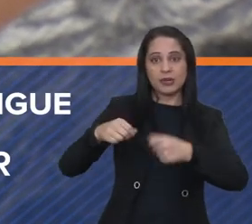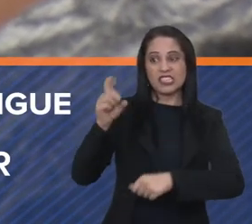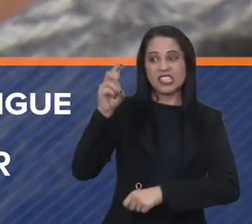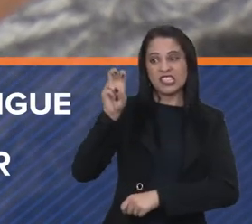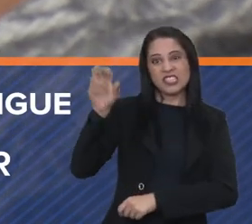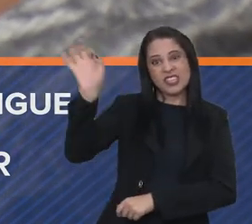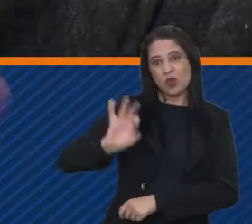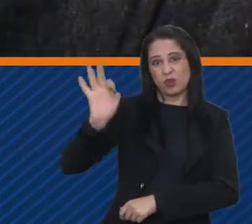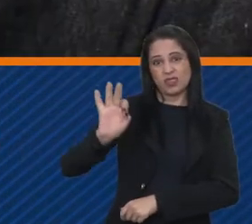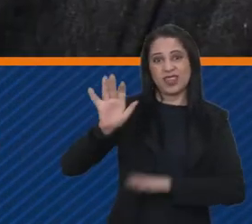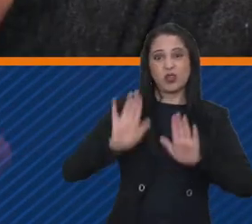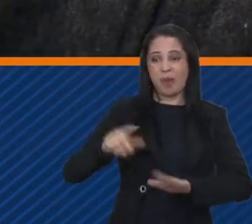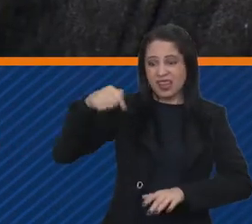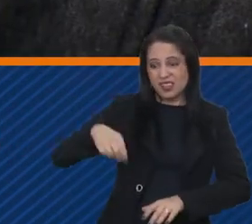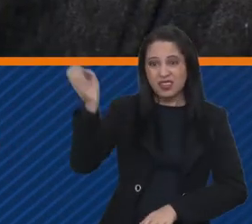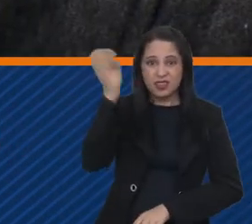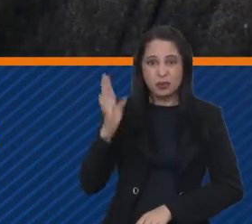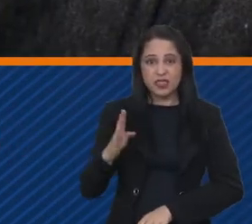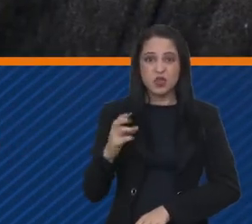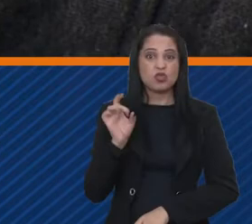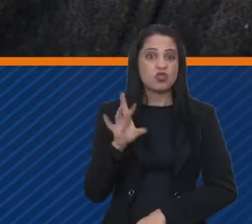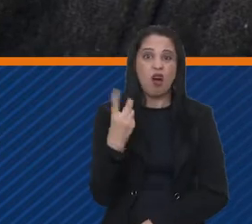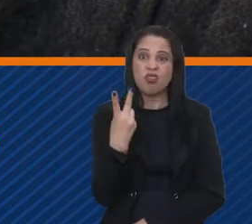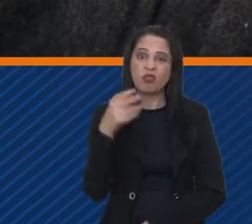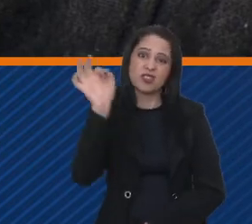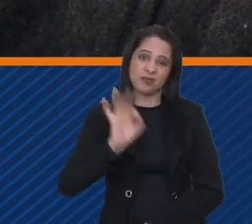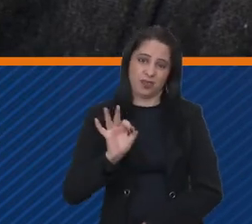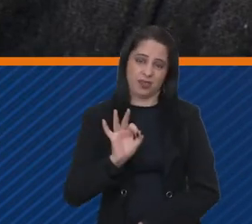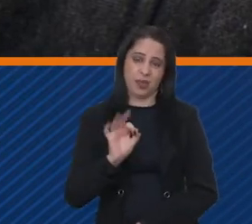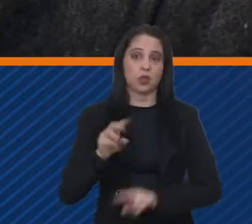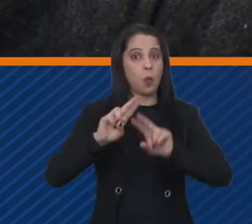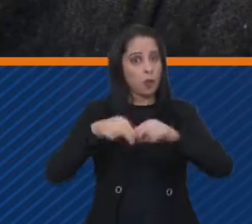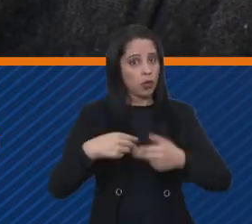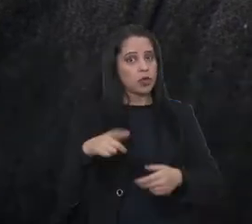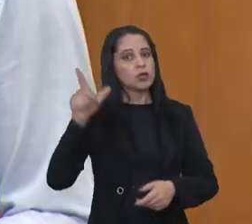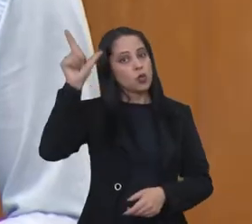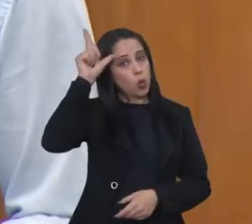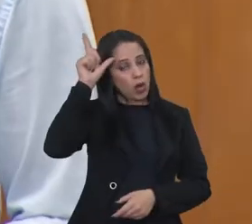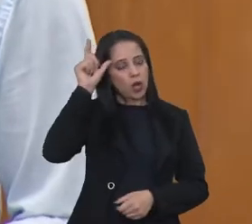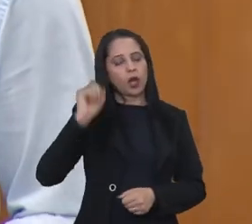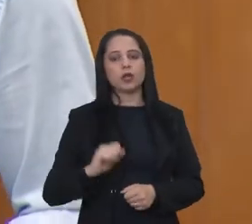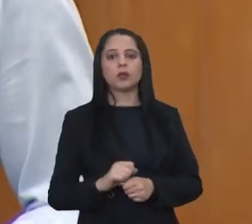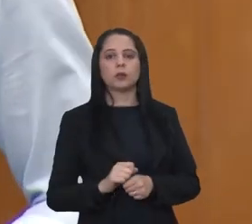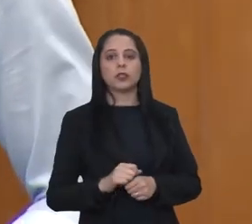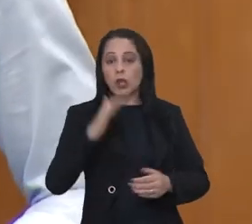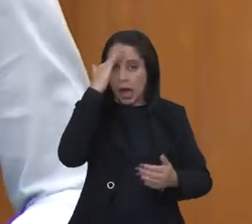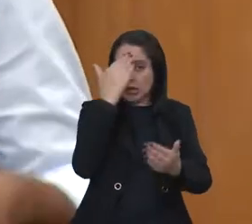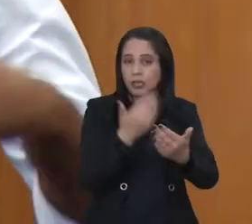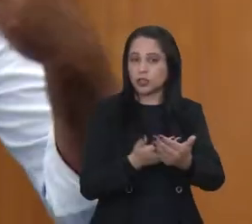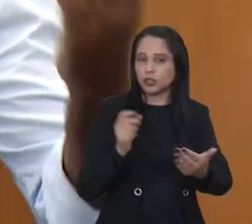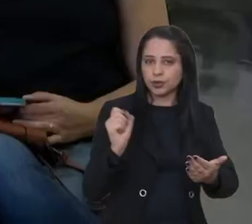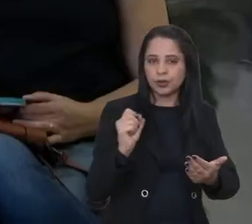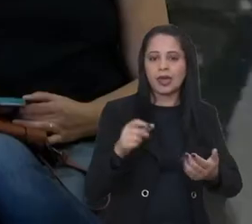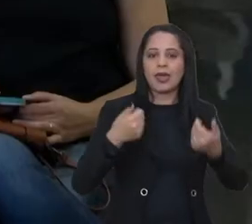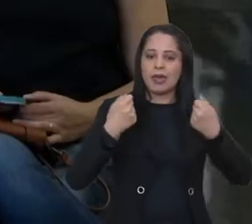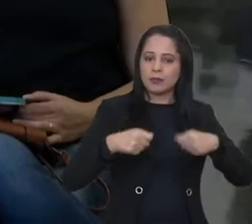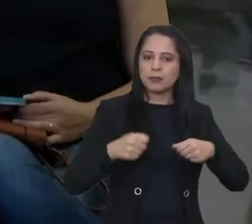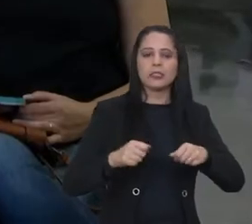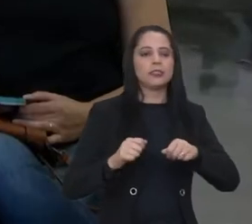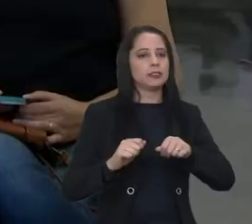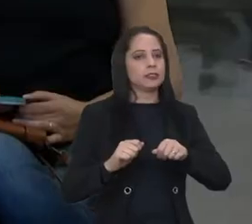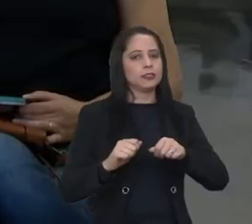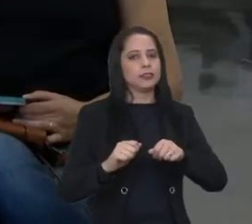sejam doadores mas no Brasil esse índice não chega dois por cento por isso o vereador Lino Bispo